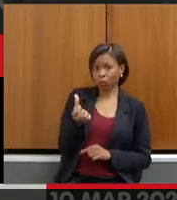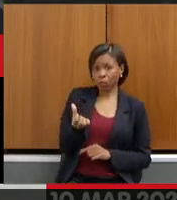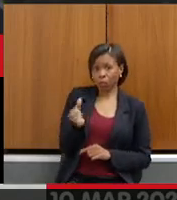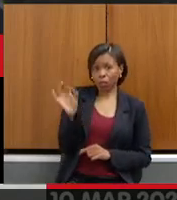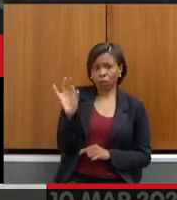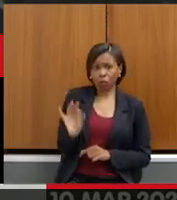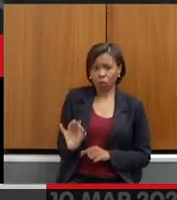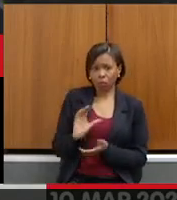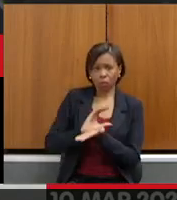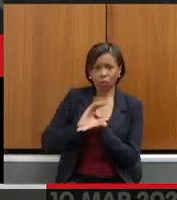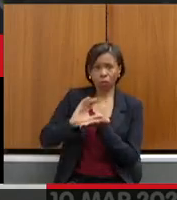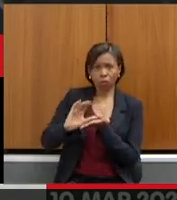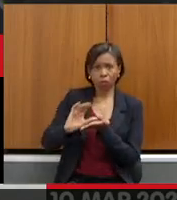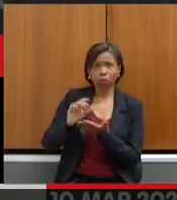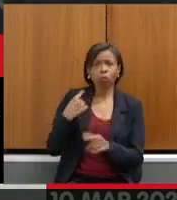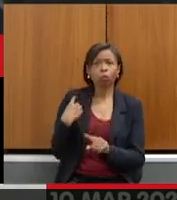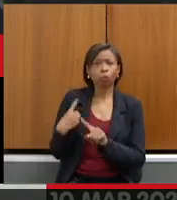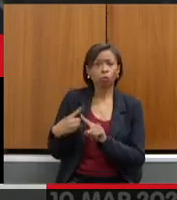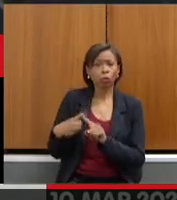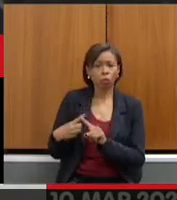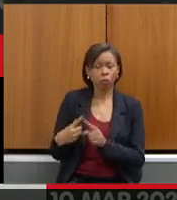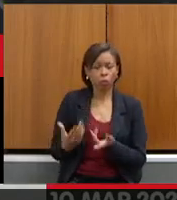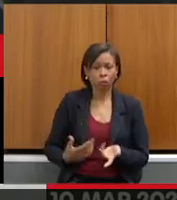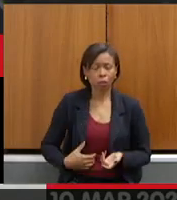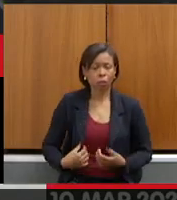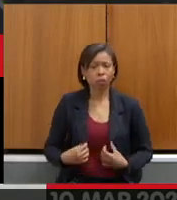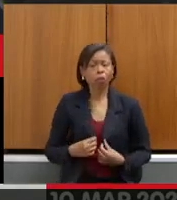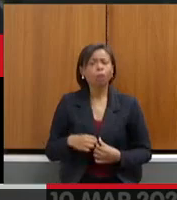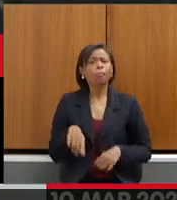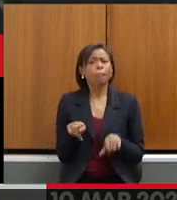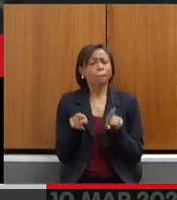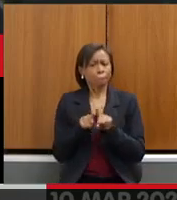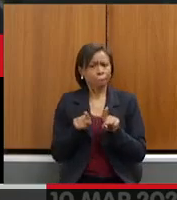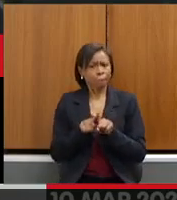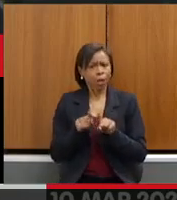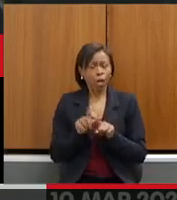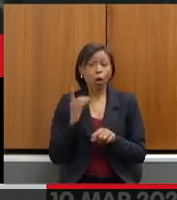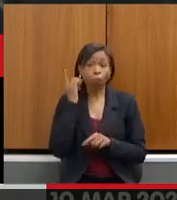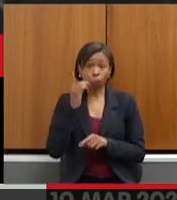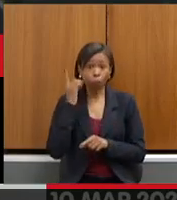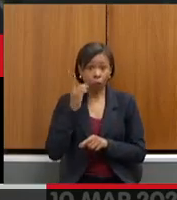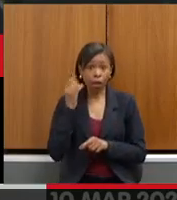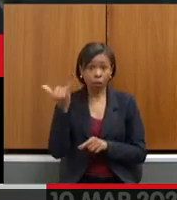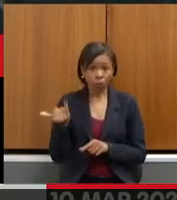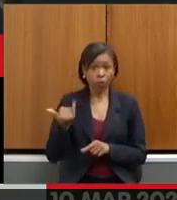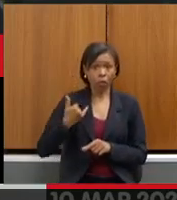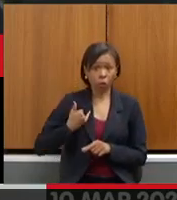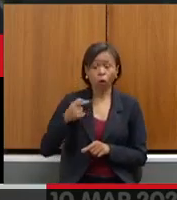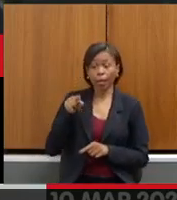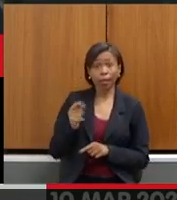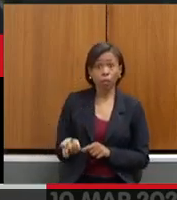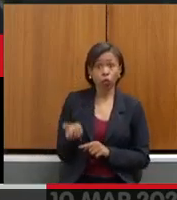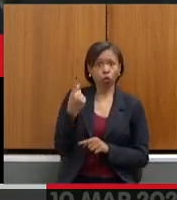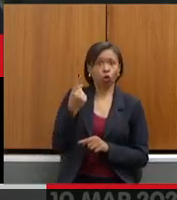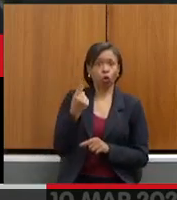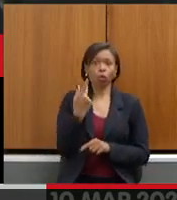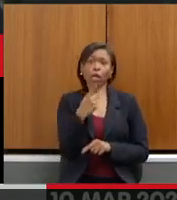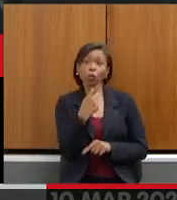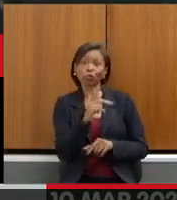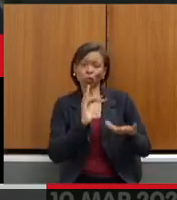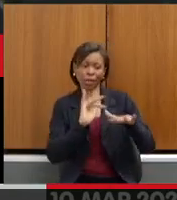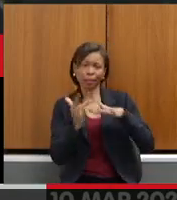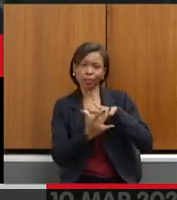desse valor foi investido é que tá recebi também de um deputado que estranhou que nas redes sociais de vossa